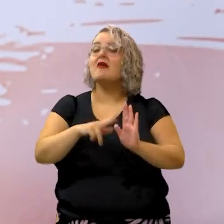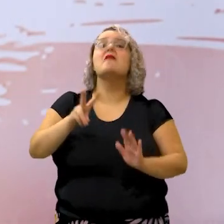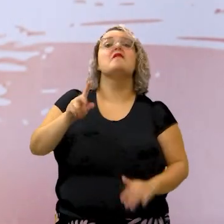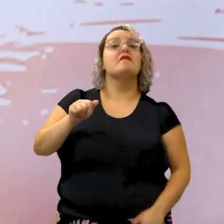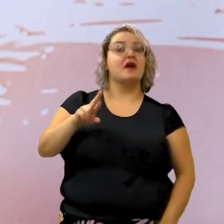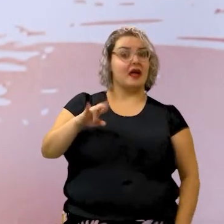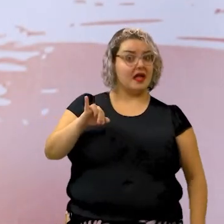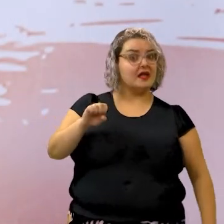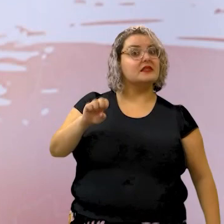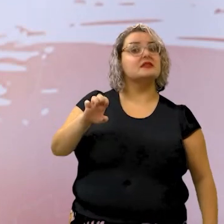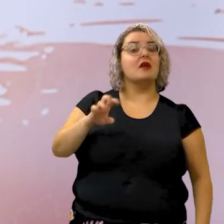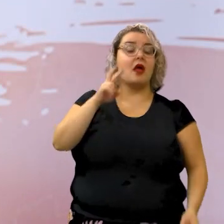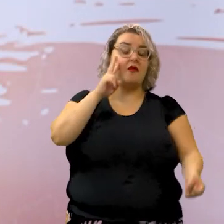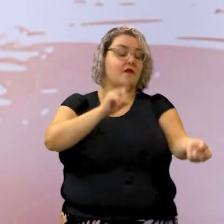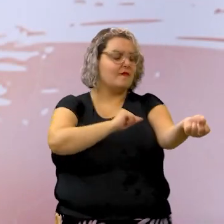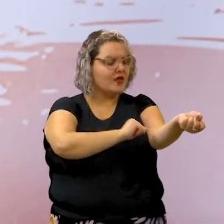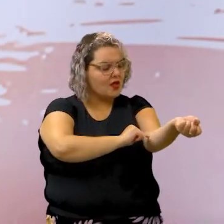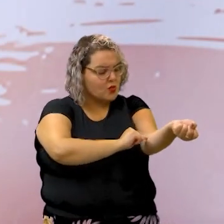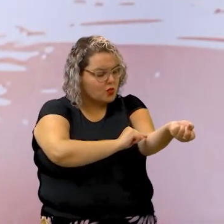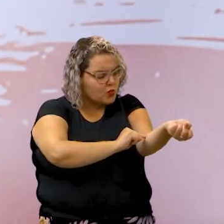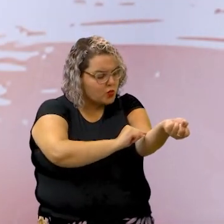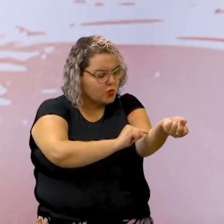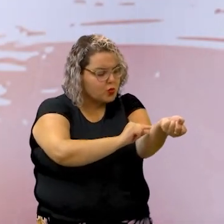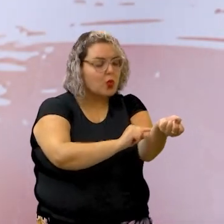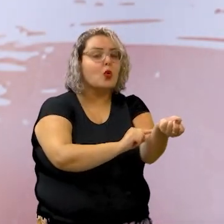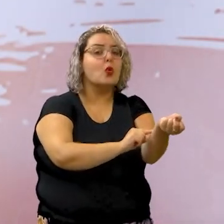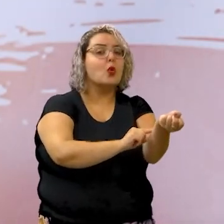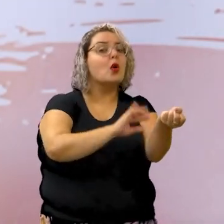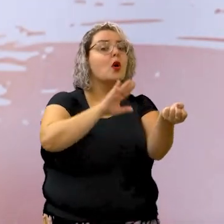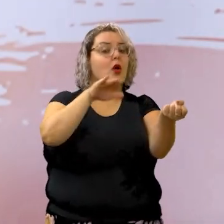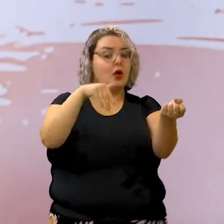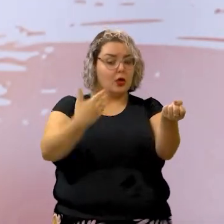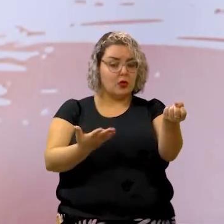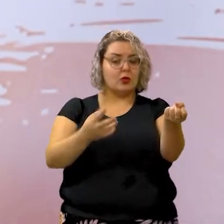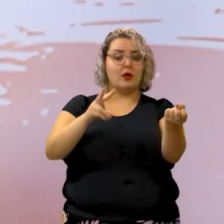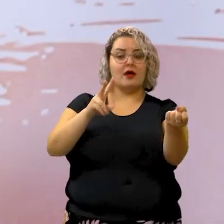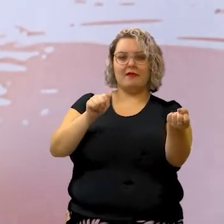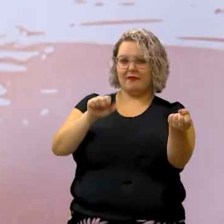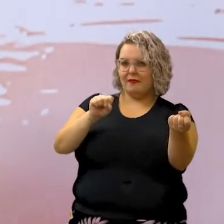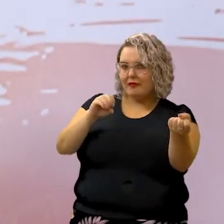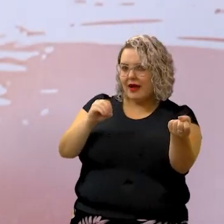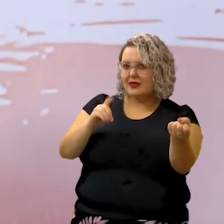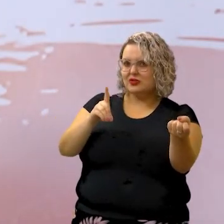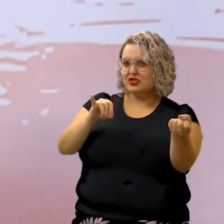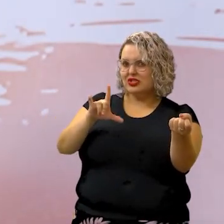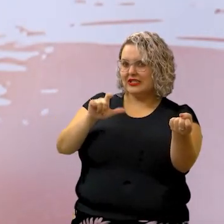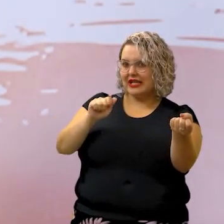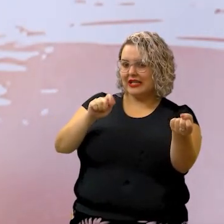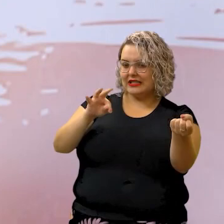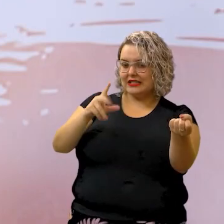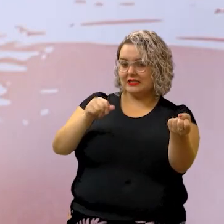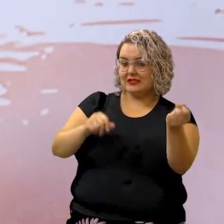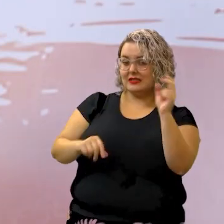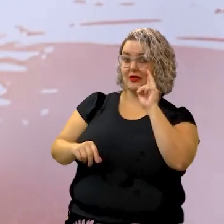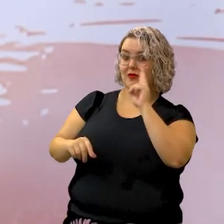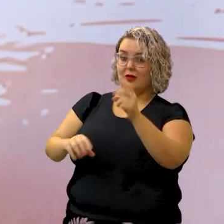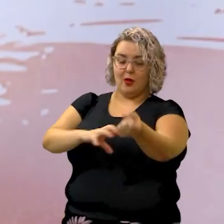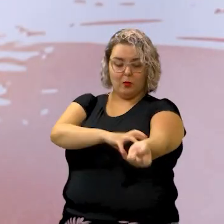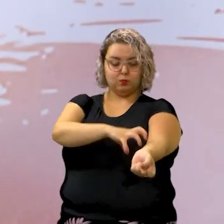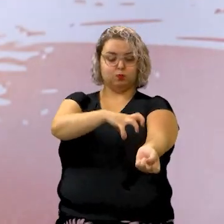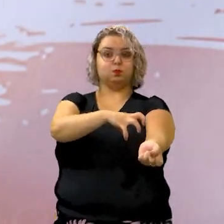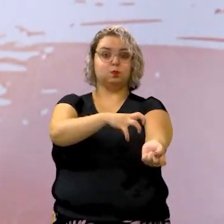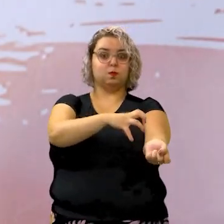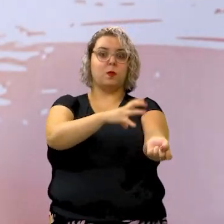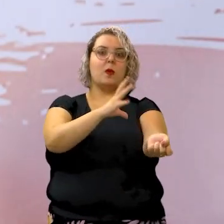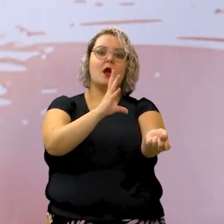gente vê as veias, mas aí quando sai essa vasodilatação, essa veia que a gente estava vendo bem sobressaltada, ela